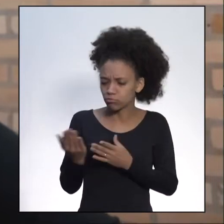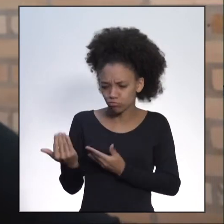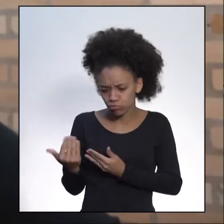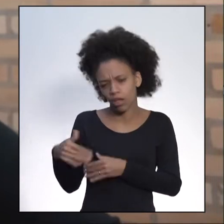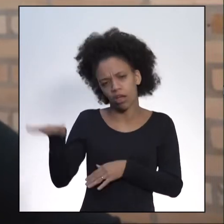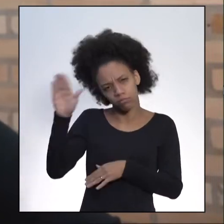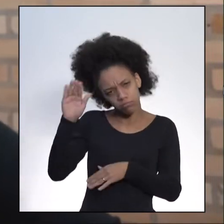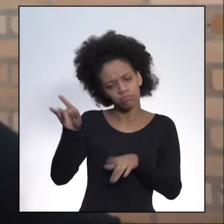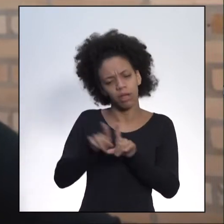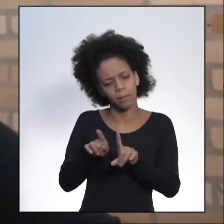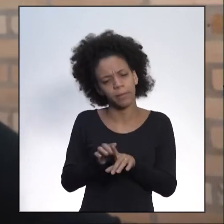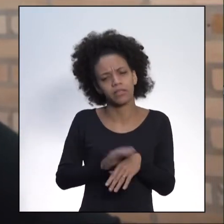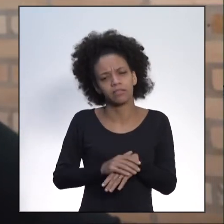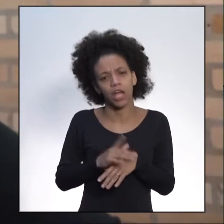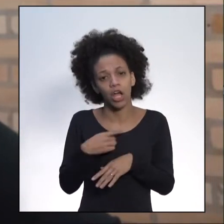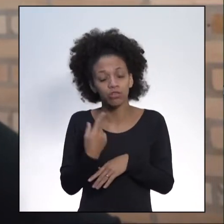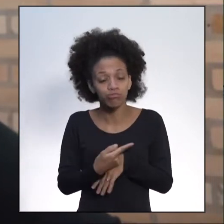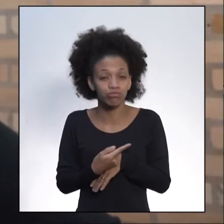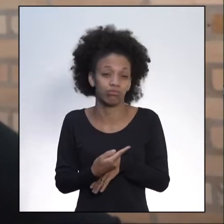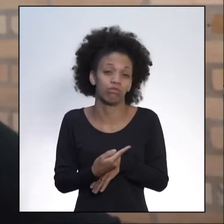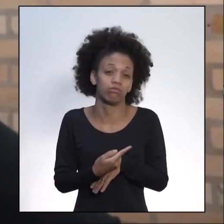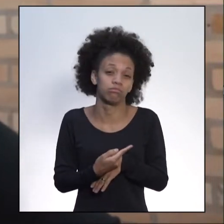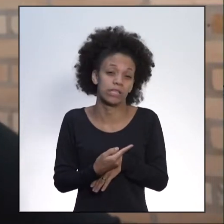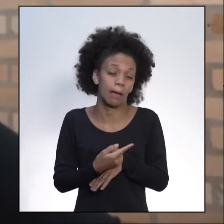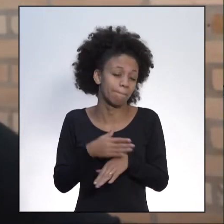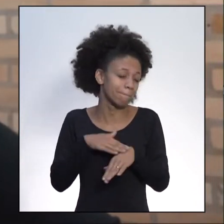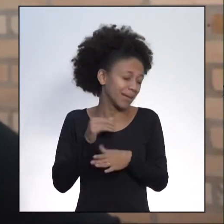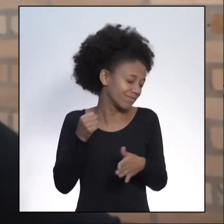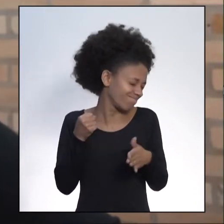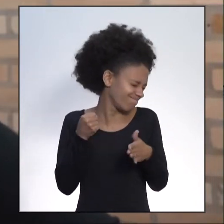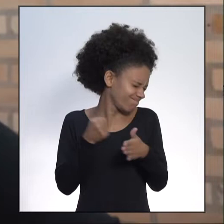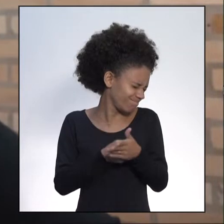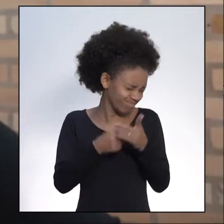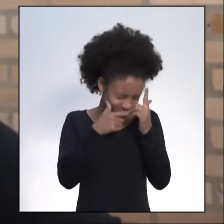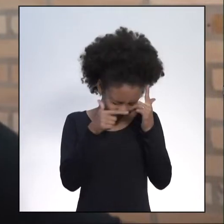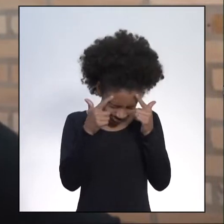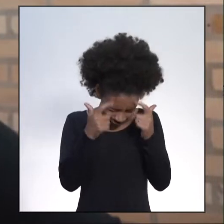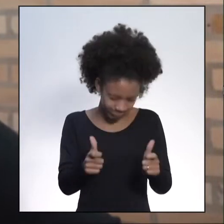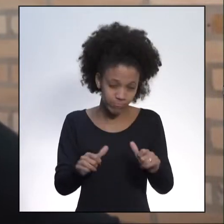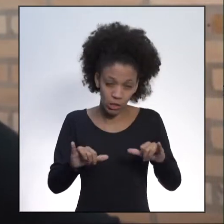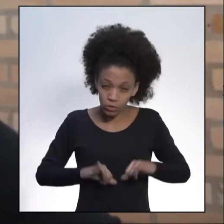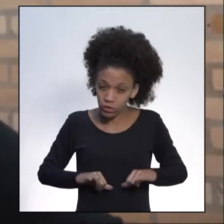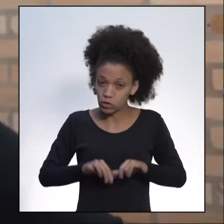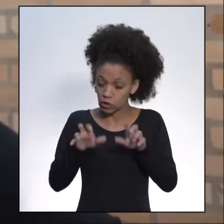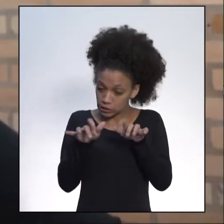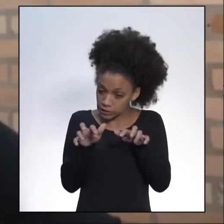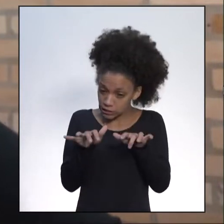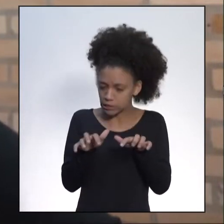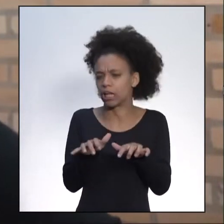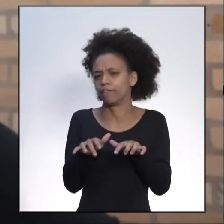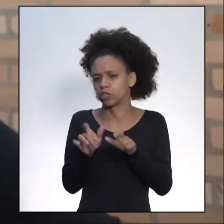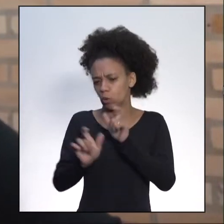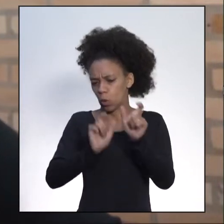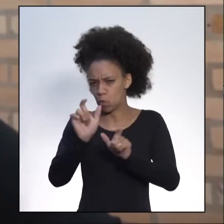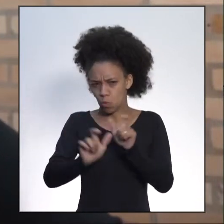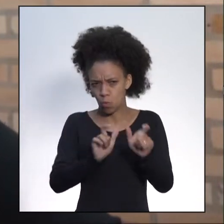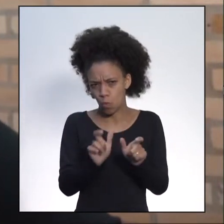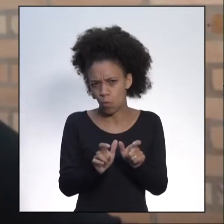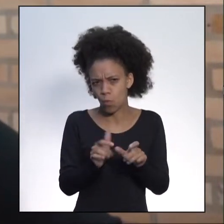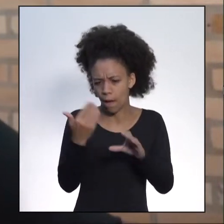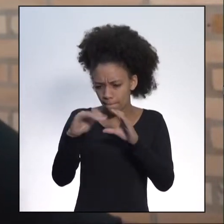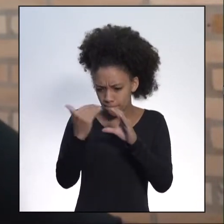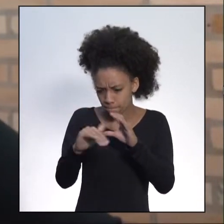adultos também, nós somos muito mais agressivos, nós falamos coisas, escrevemos, né, coisas,